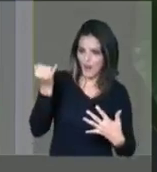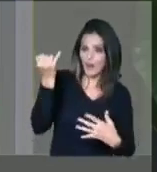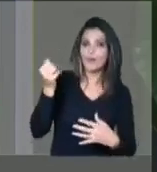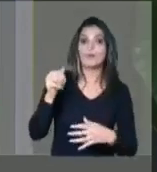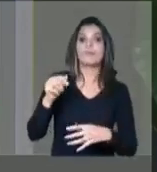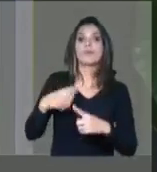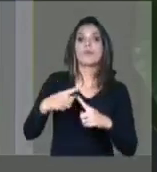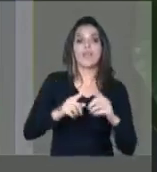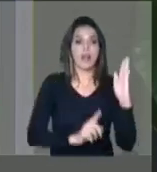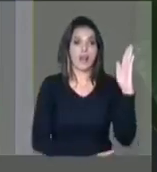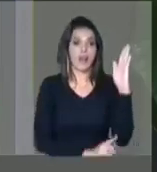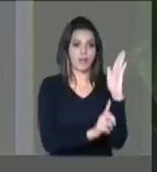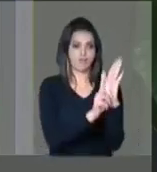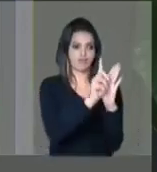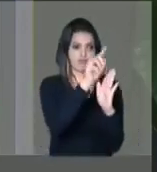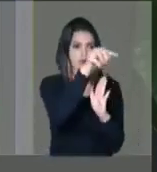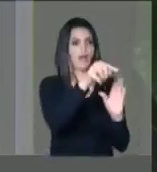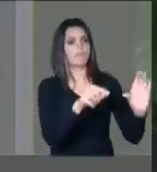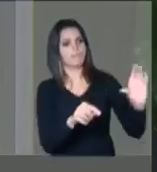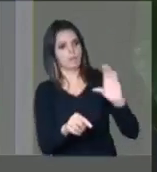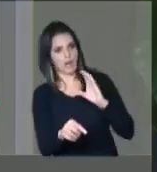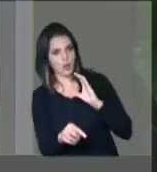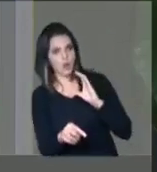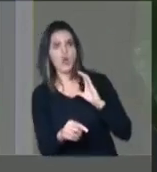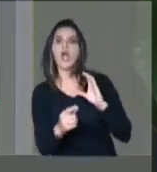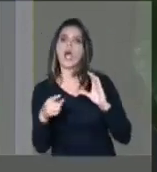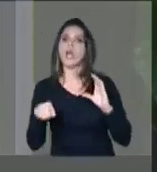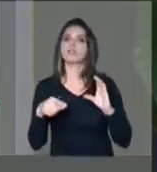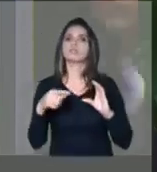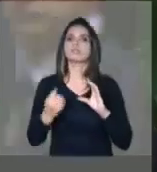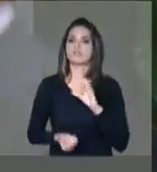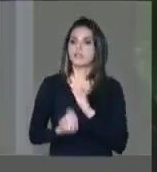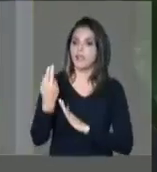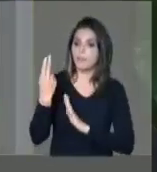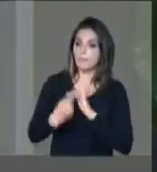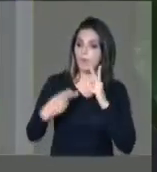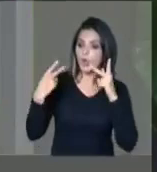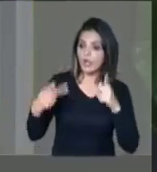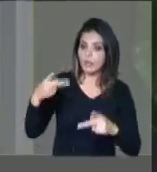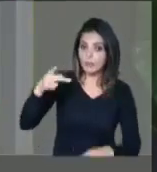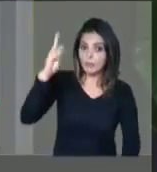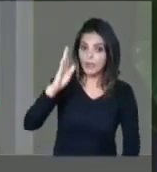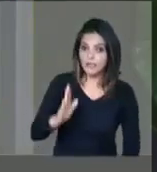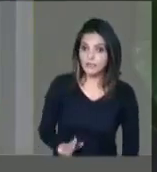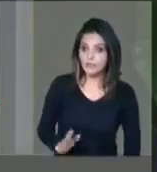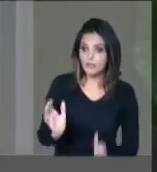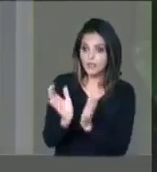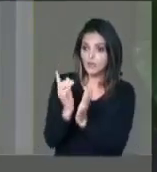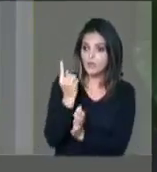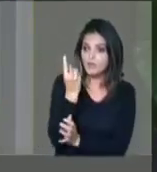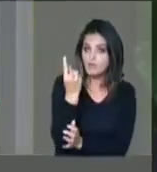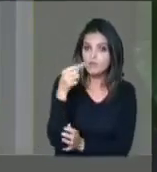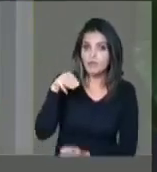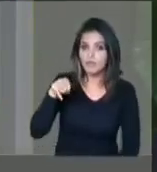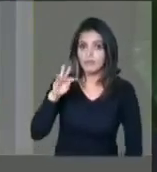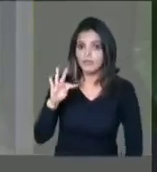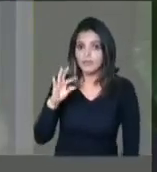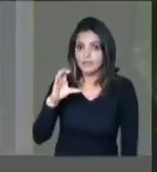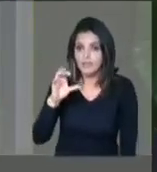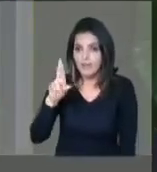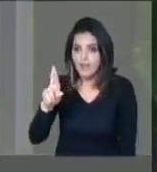lançamentos no desenvolvimento de sistemas de categoria 1 do